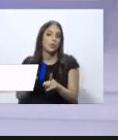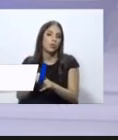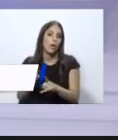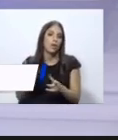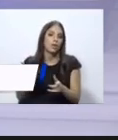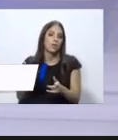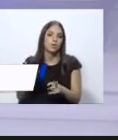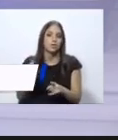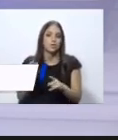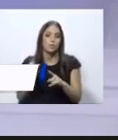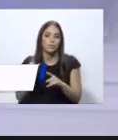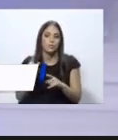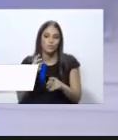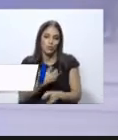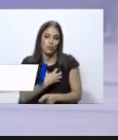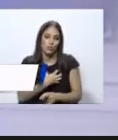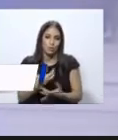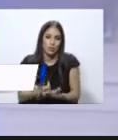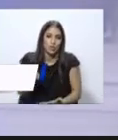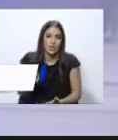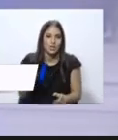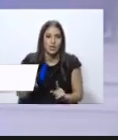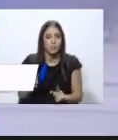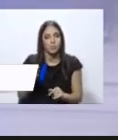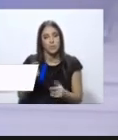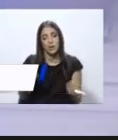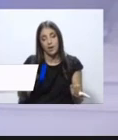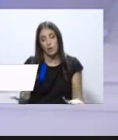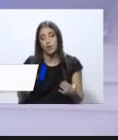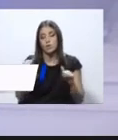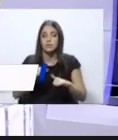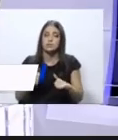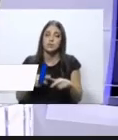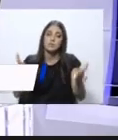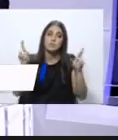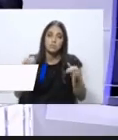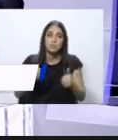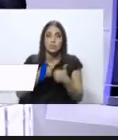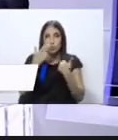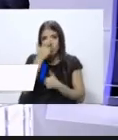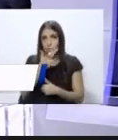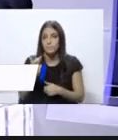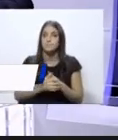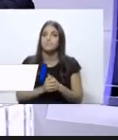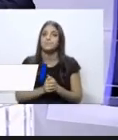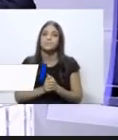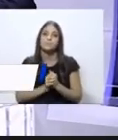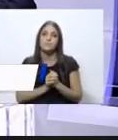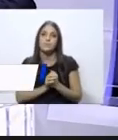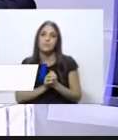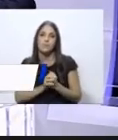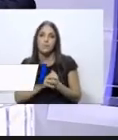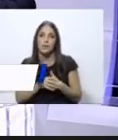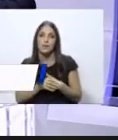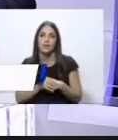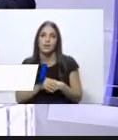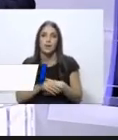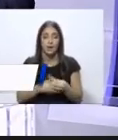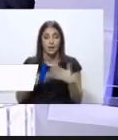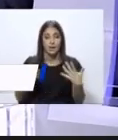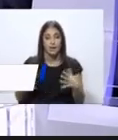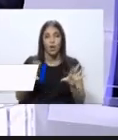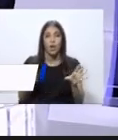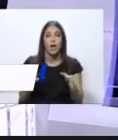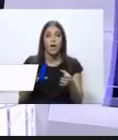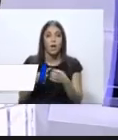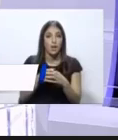sua qualidade, e agora finalmente está, portanto, muito boa sorte para todos eles. Zé. Ora, vou a um lugar comum. A equipa que ganha